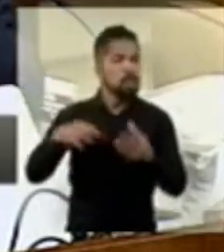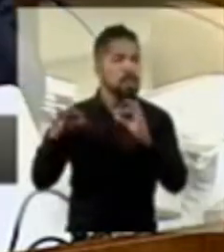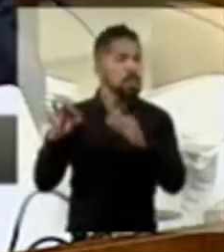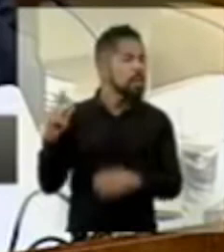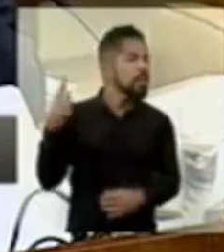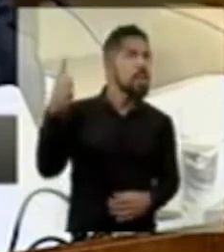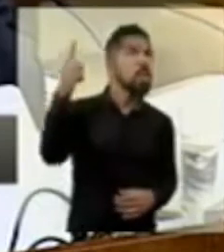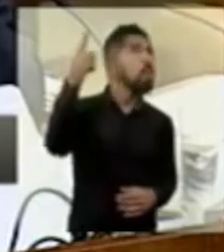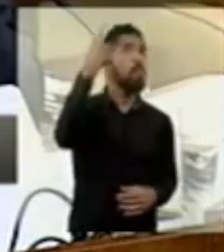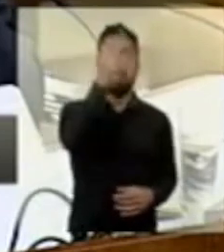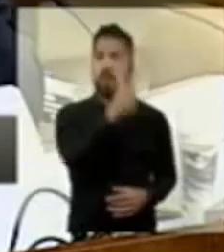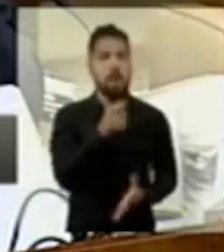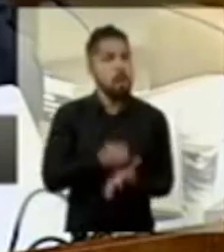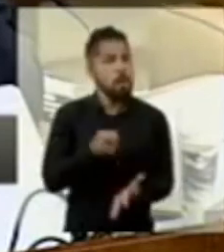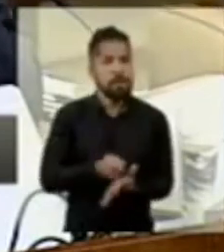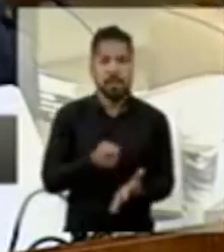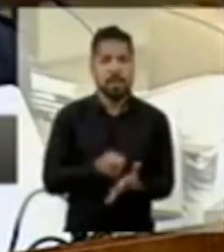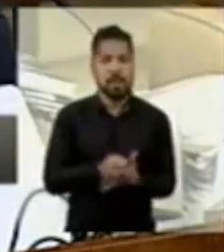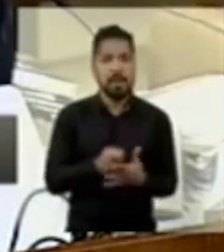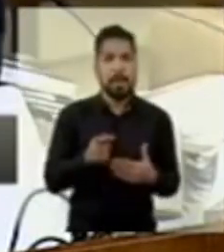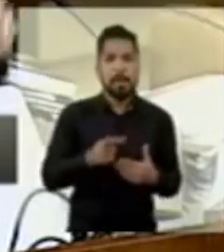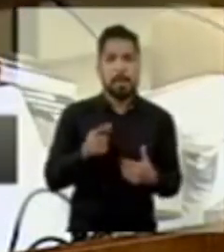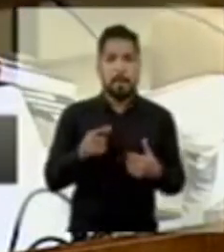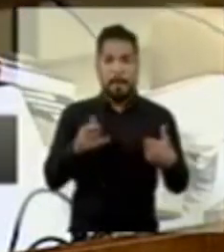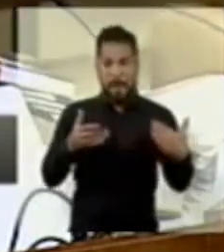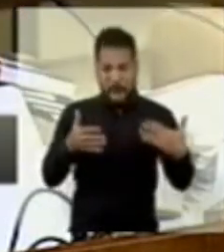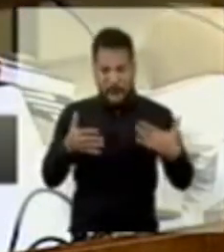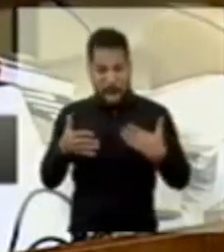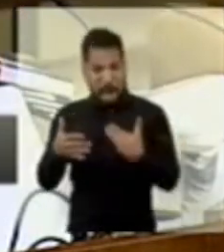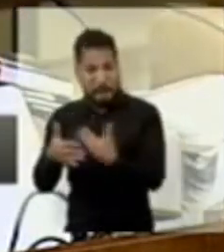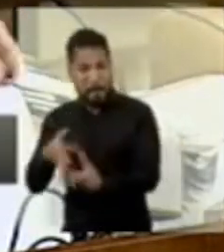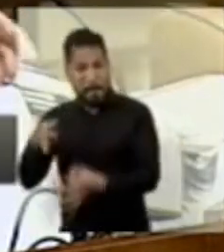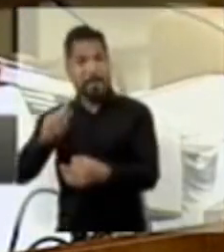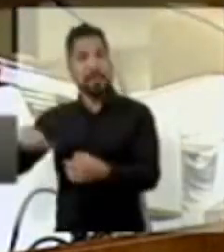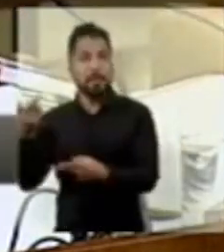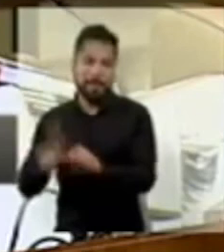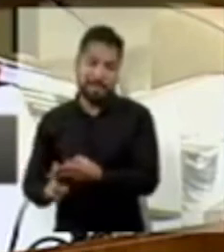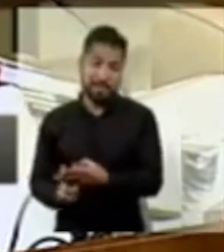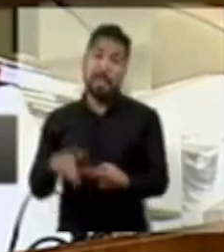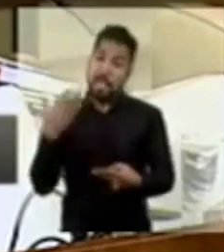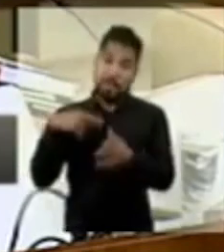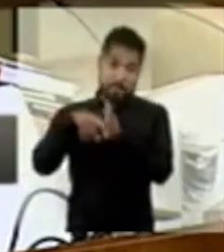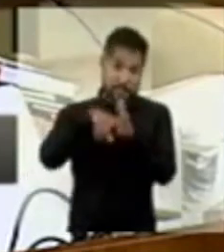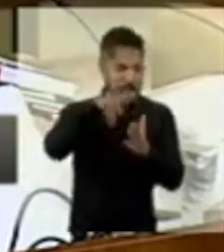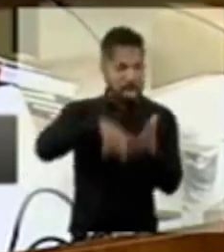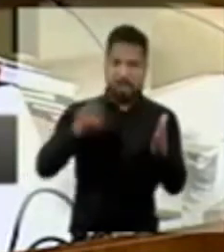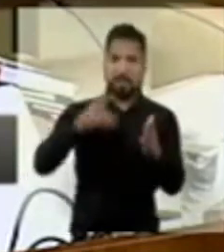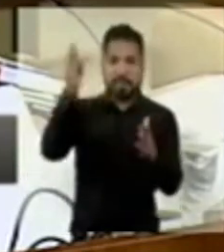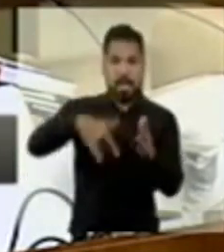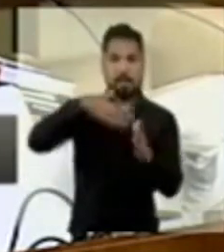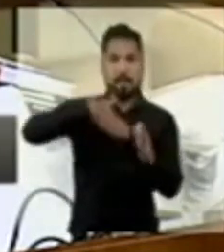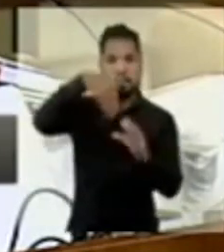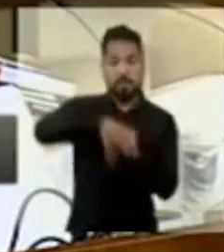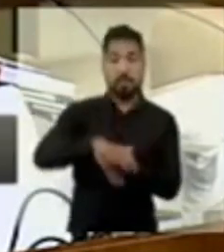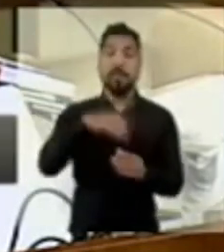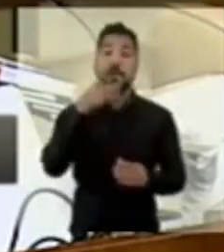exige o trânsito em julgado para a prisão e eu fiz um levantamento no boleto no meu voto a declaração universal